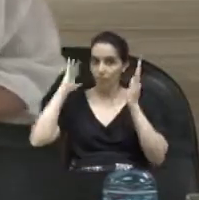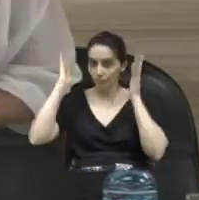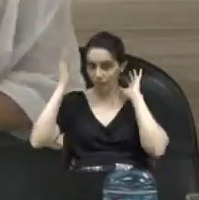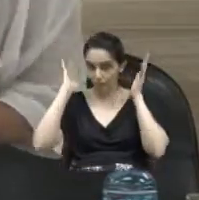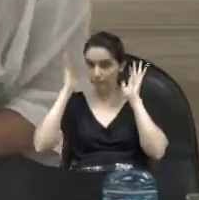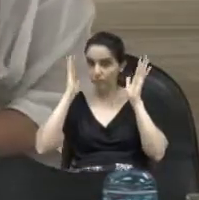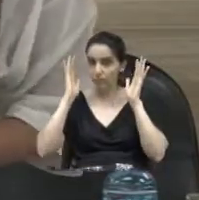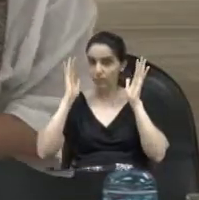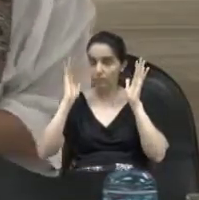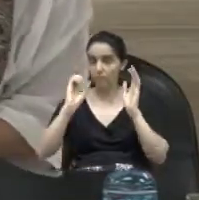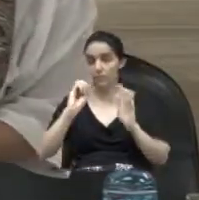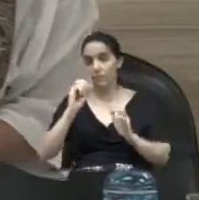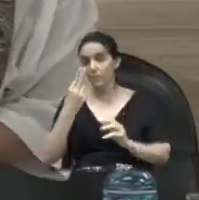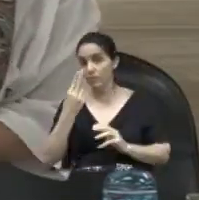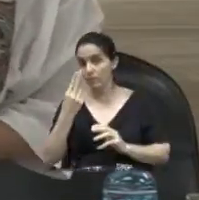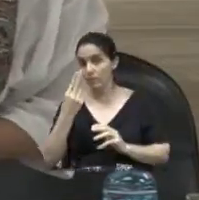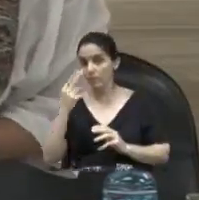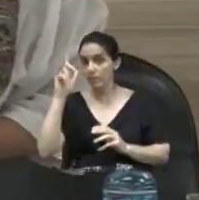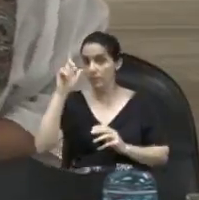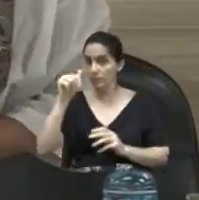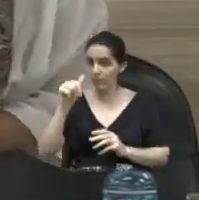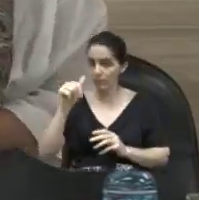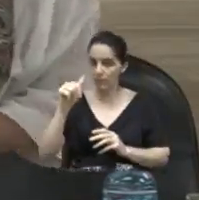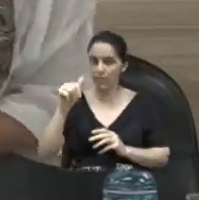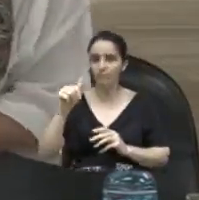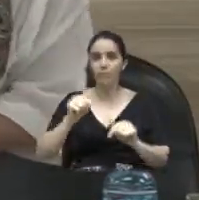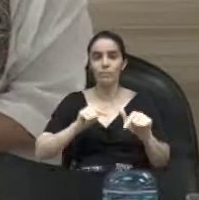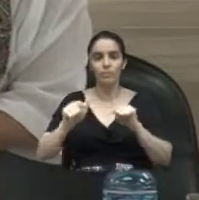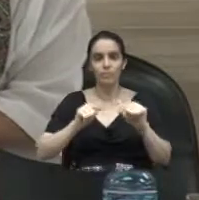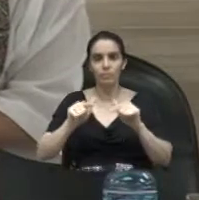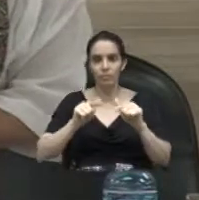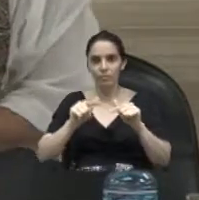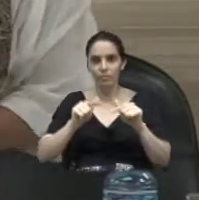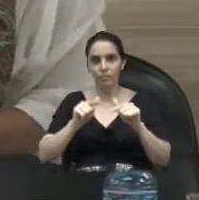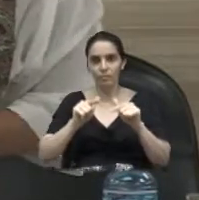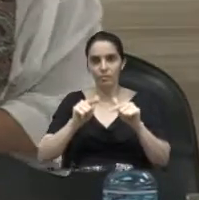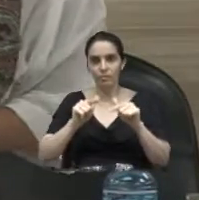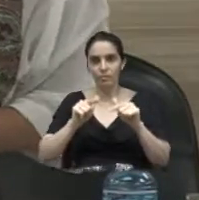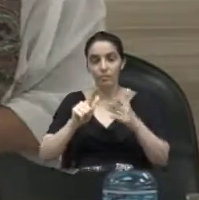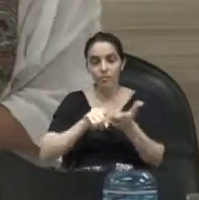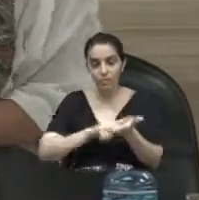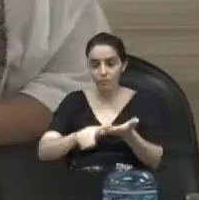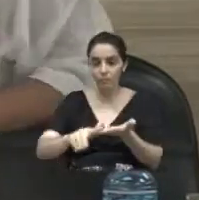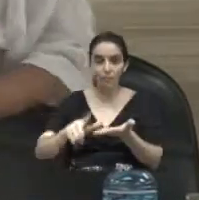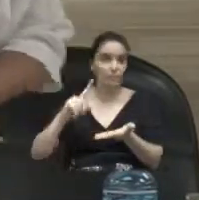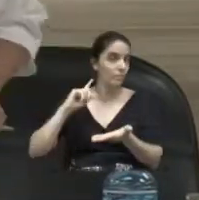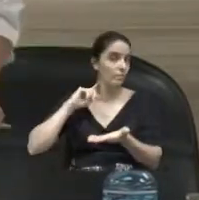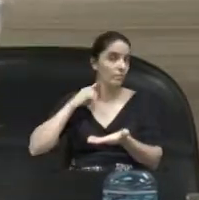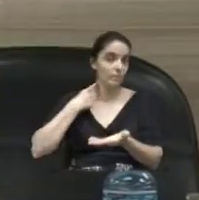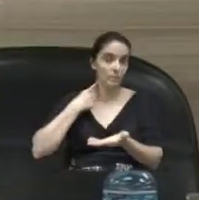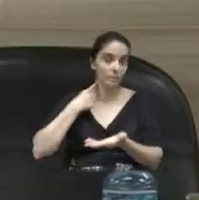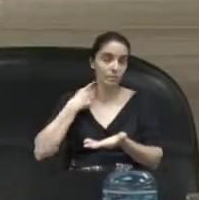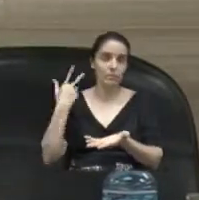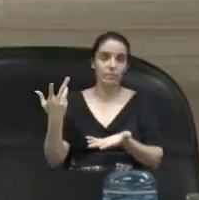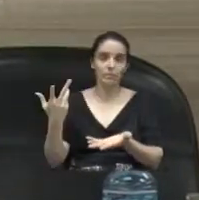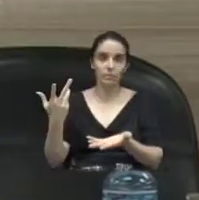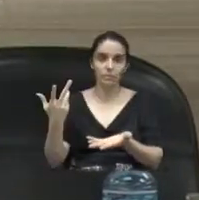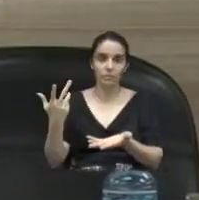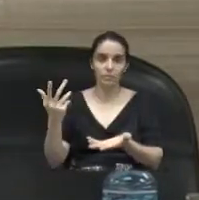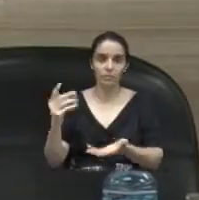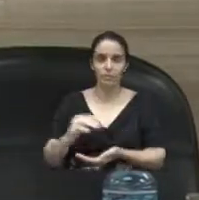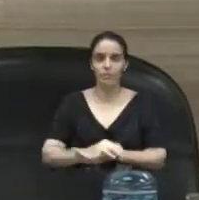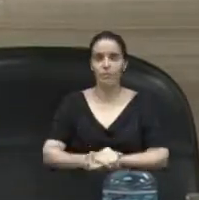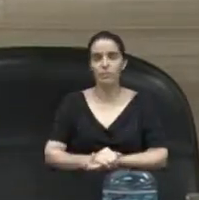quantidade depois de trabalho para se retirar esse descarte desses outros